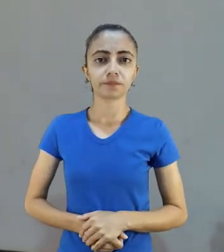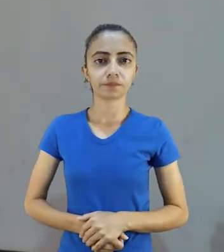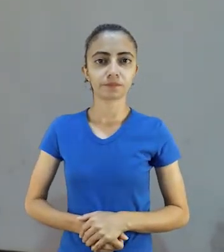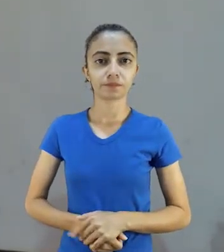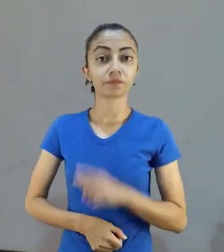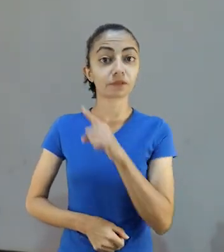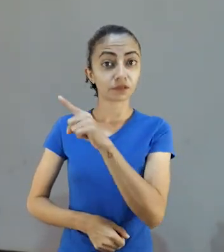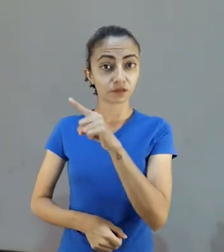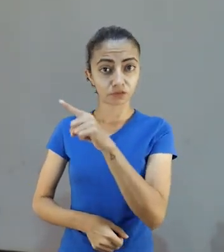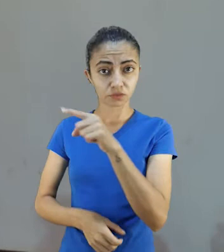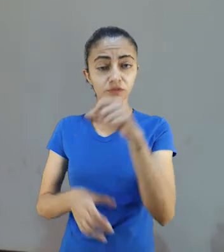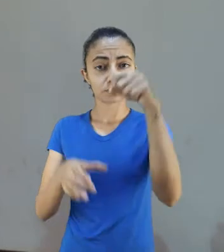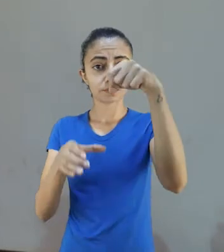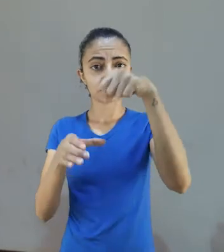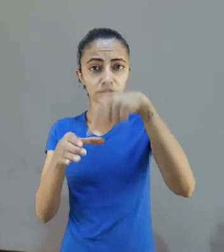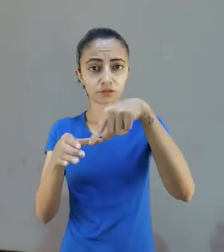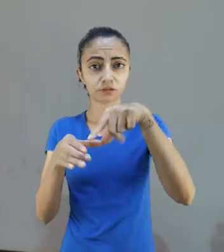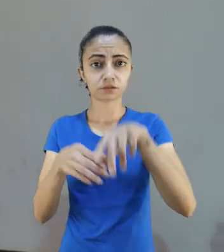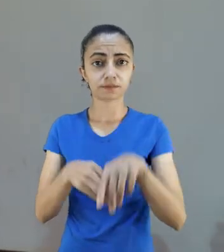Isso aqui é uma semente.